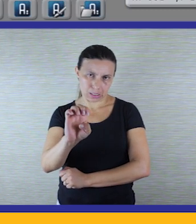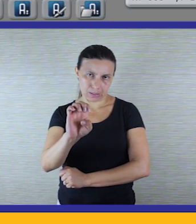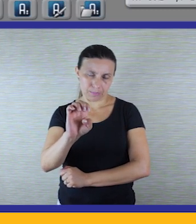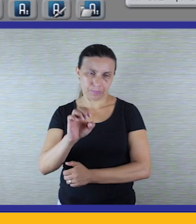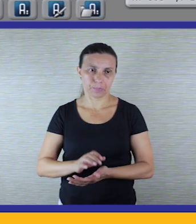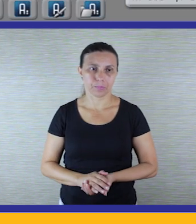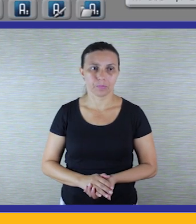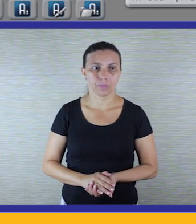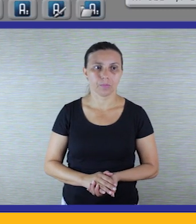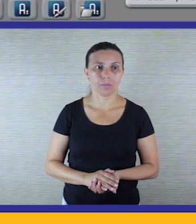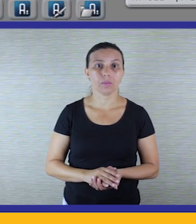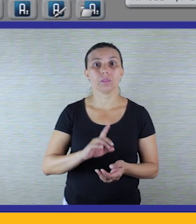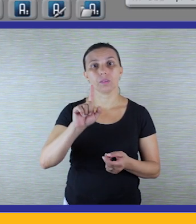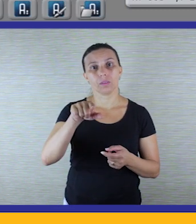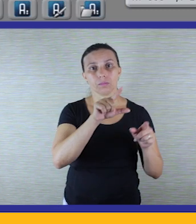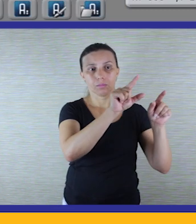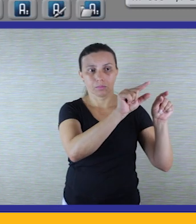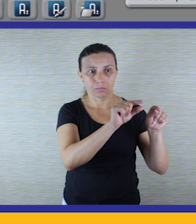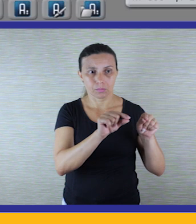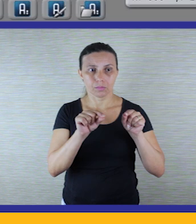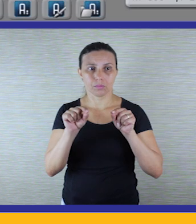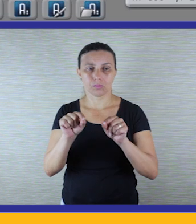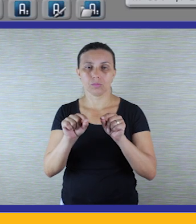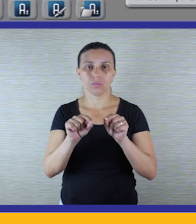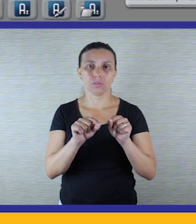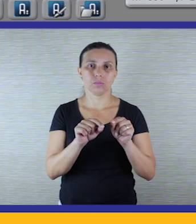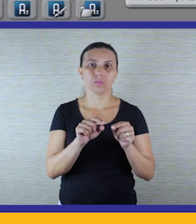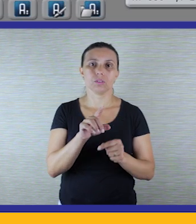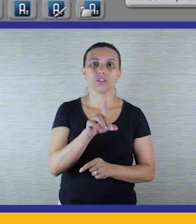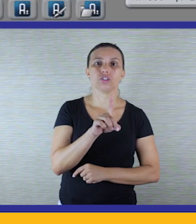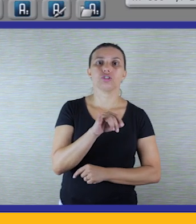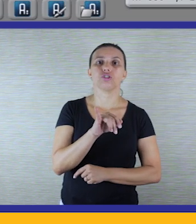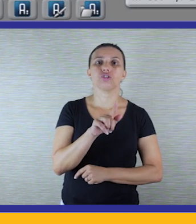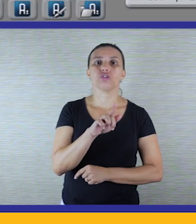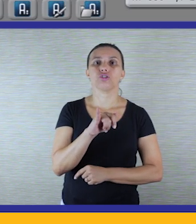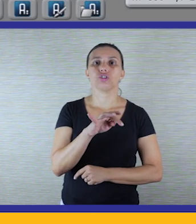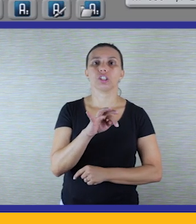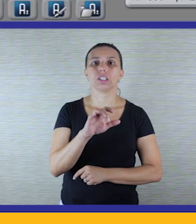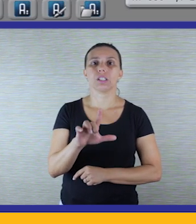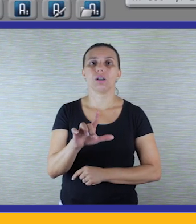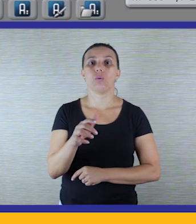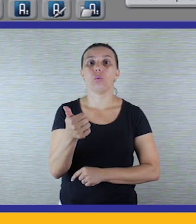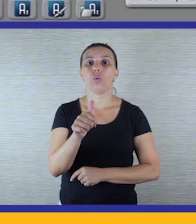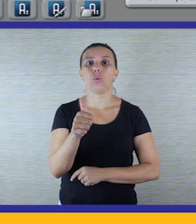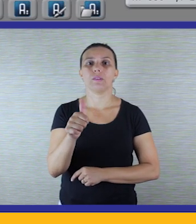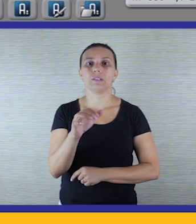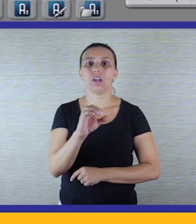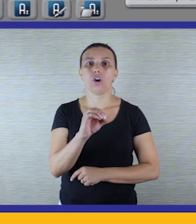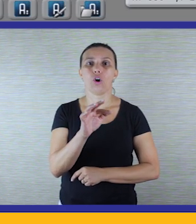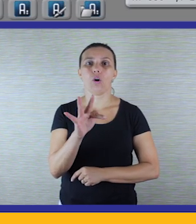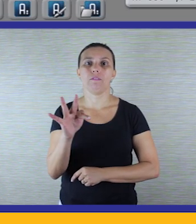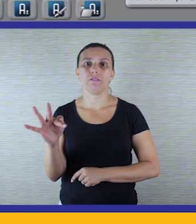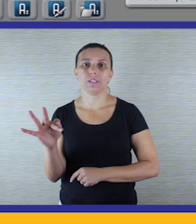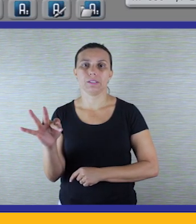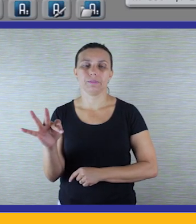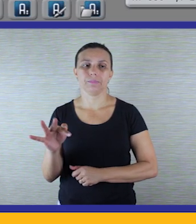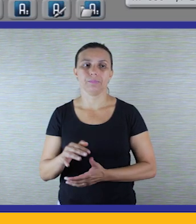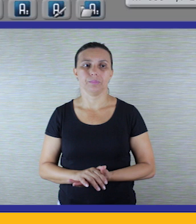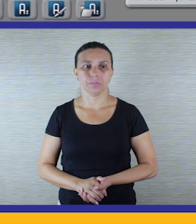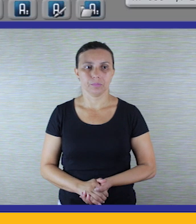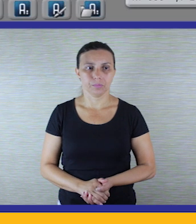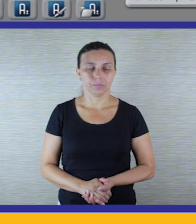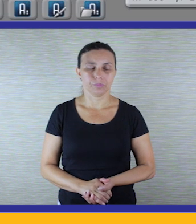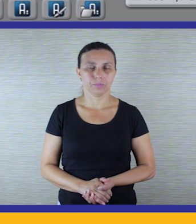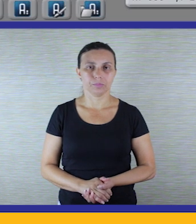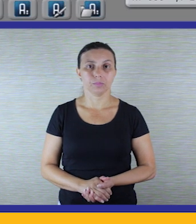o LED verde, o digital 11 OFF. Em seguida, na opção Senão, que será